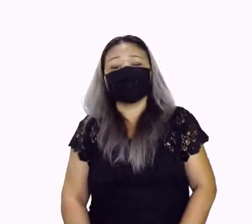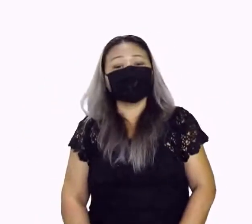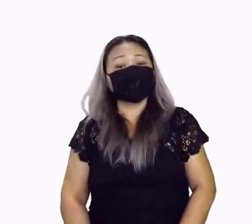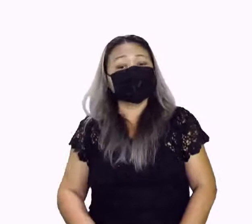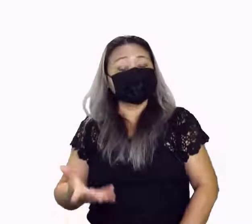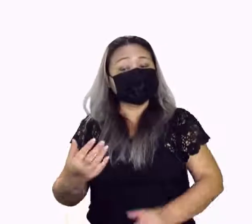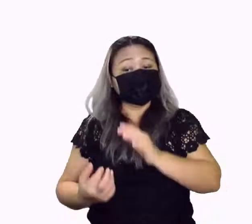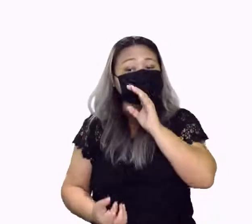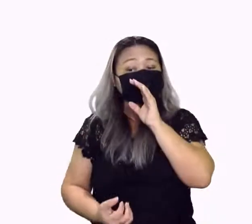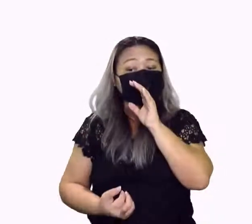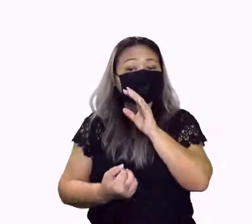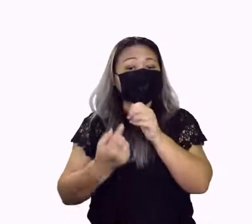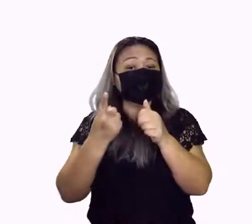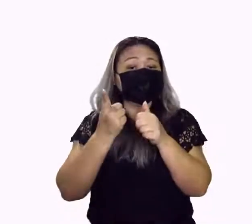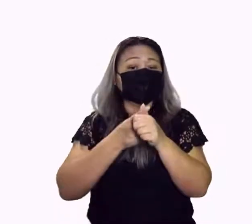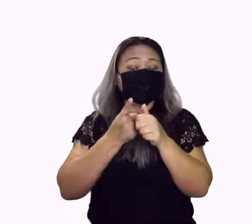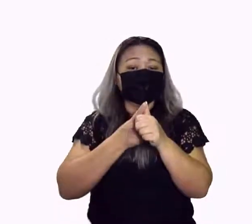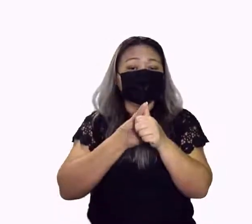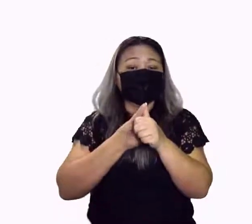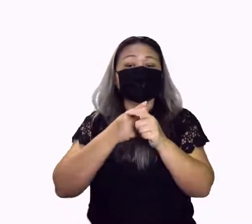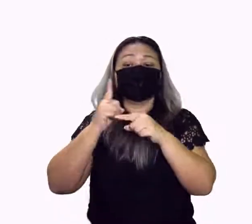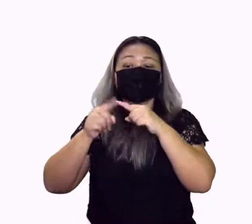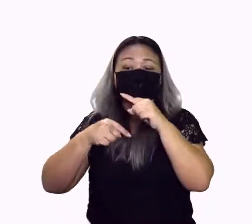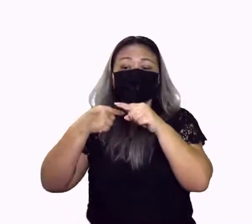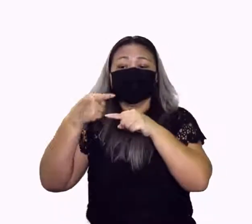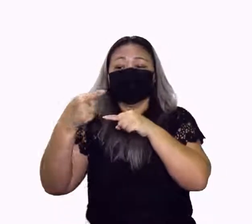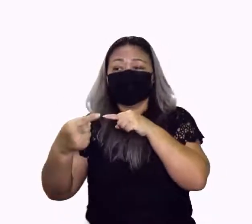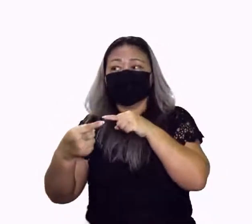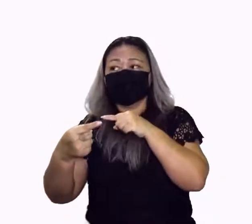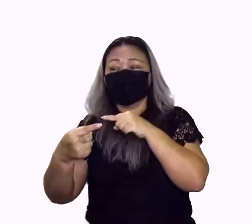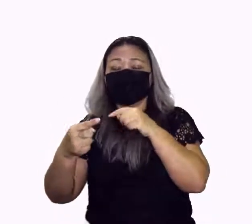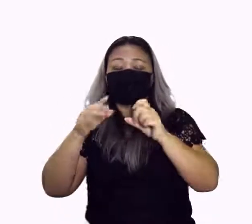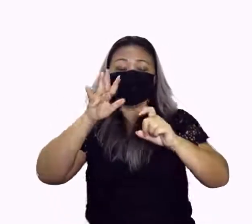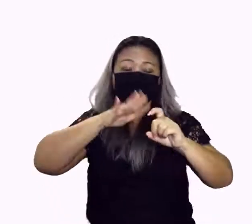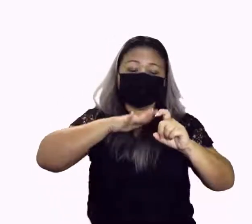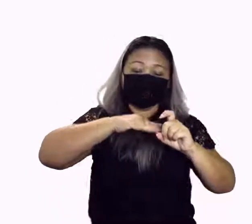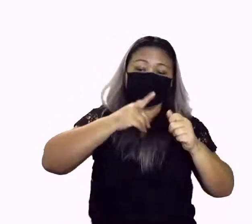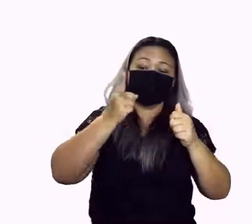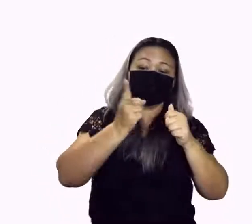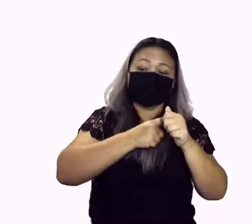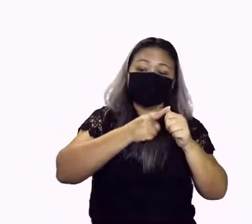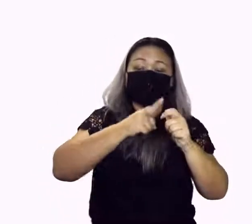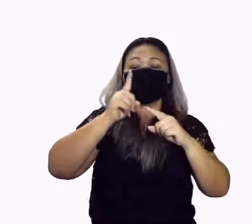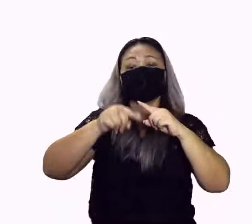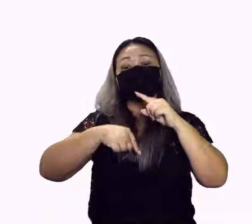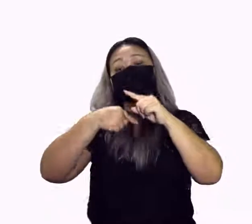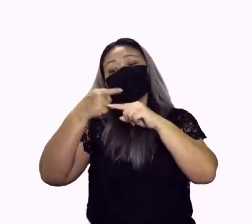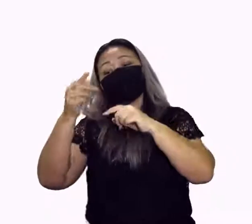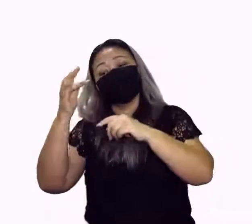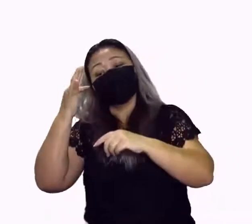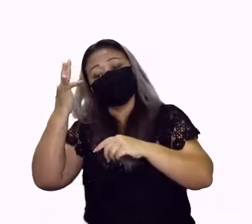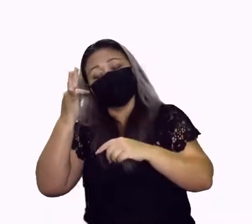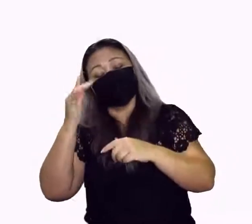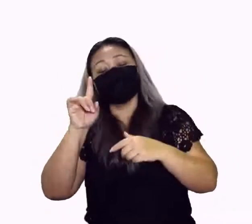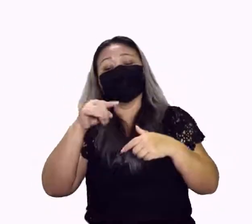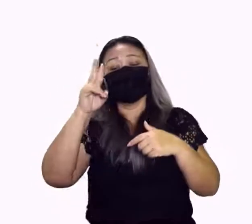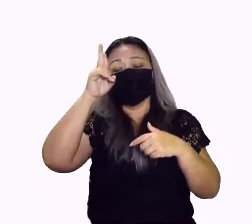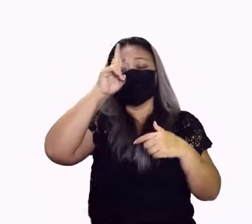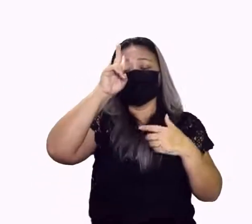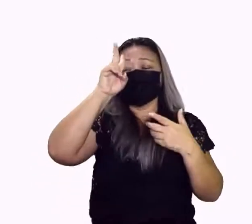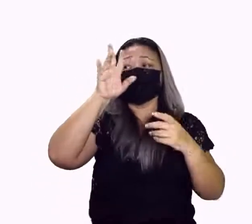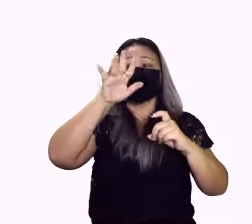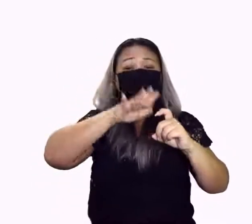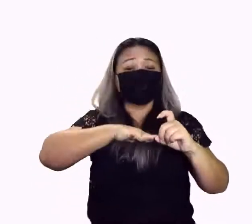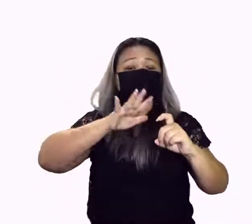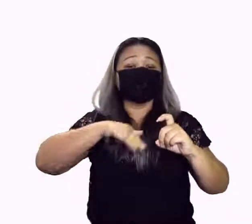Ele surgiu primeiro, né? Depois veio a filosofia. Lembra que eles ficaram cansados, né, de tanta